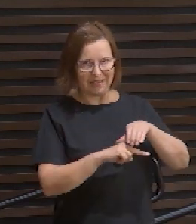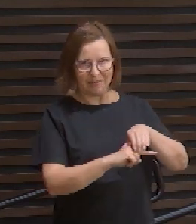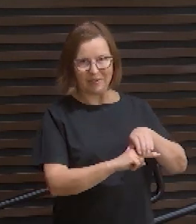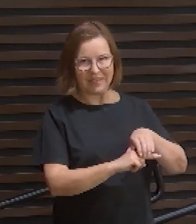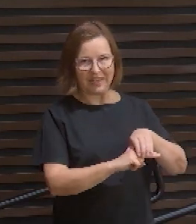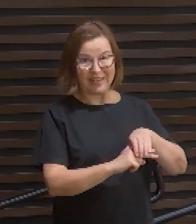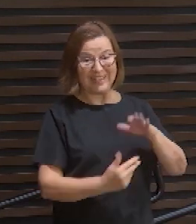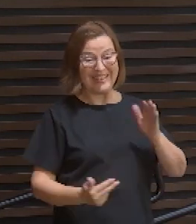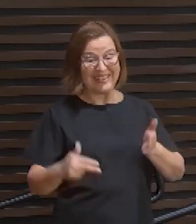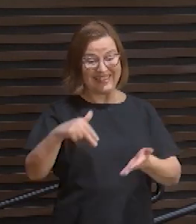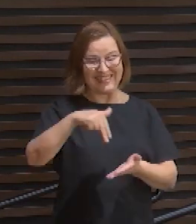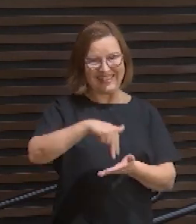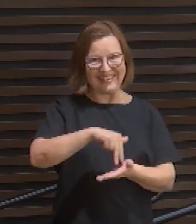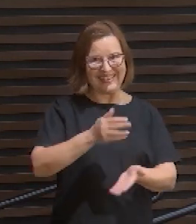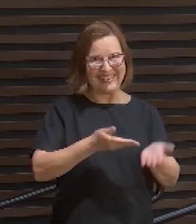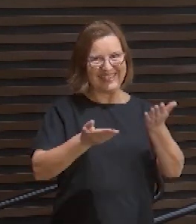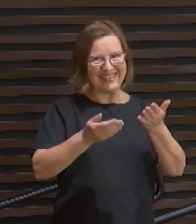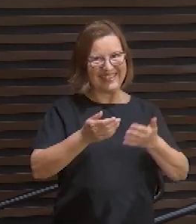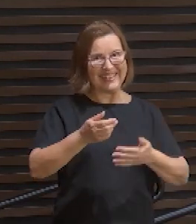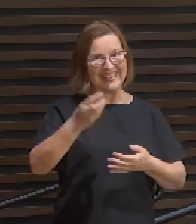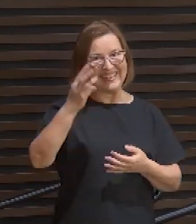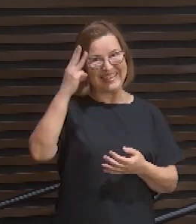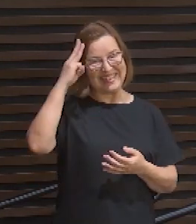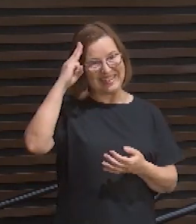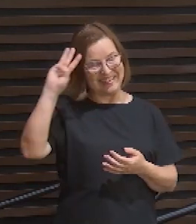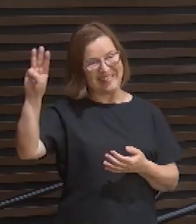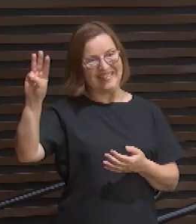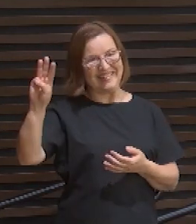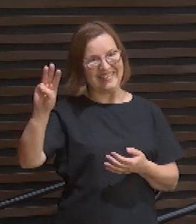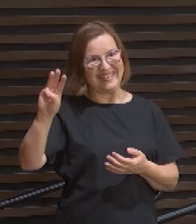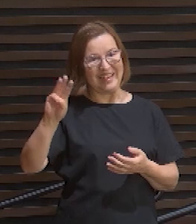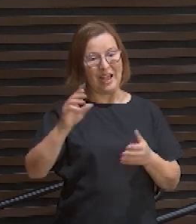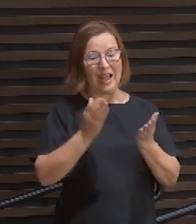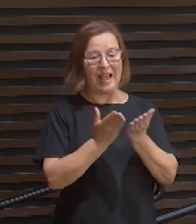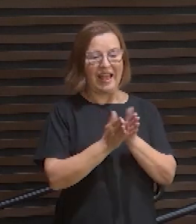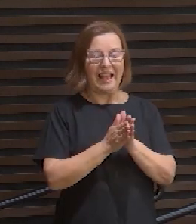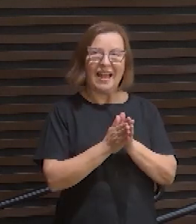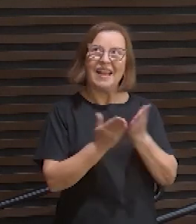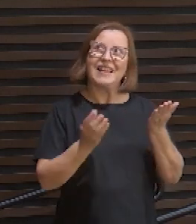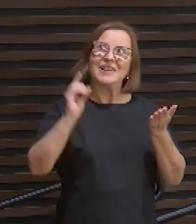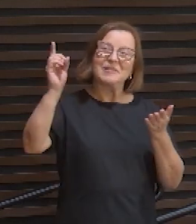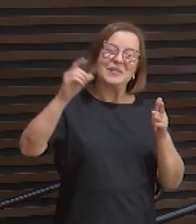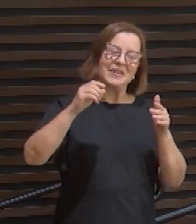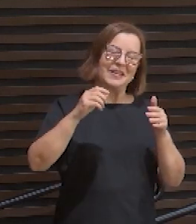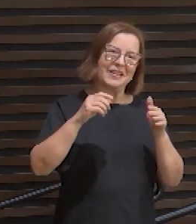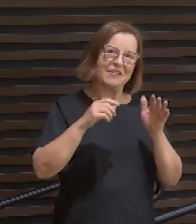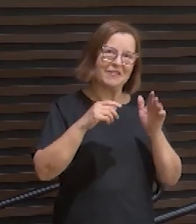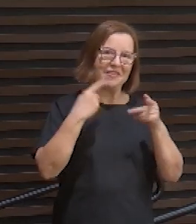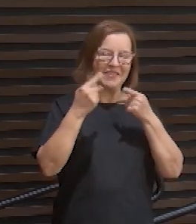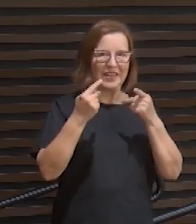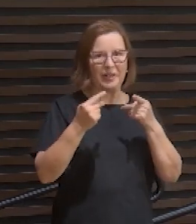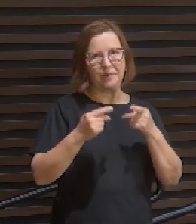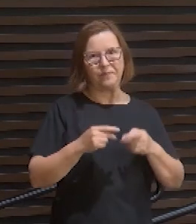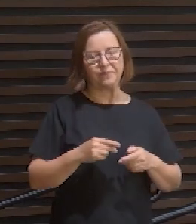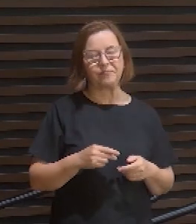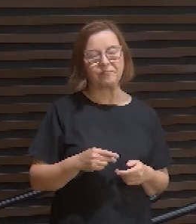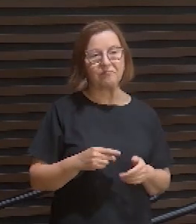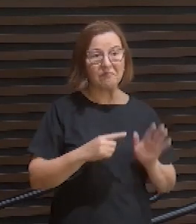e ressuscitou ao terceiro dia, segundo as Escrituras. E apareceu a Cefas e depois aos